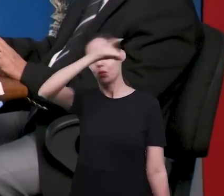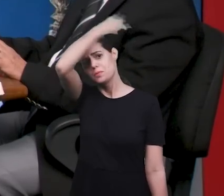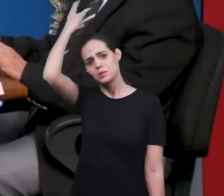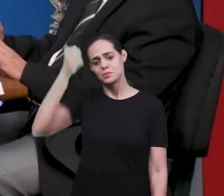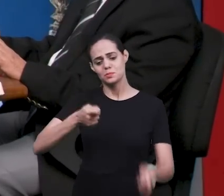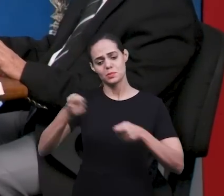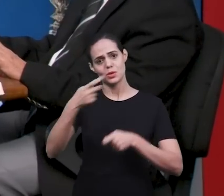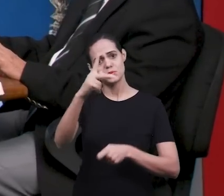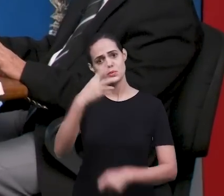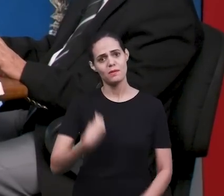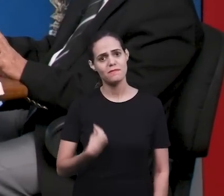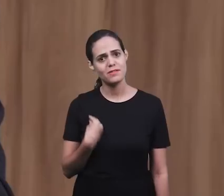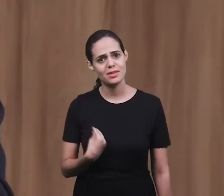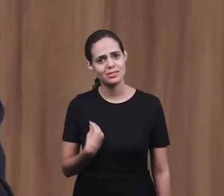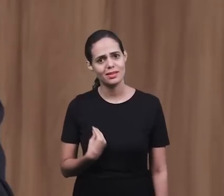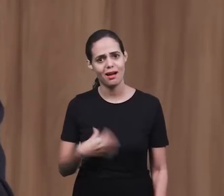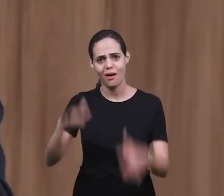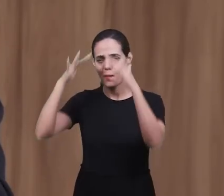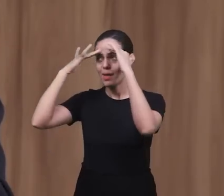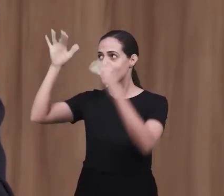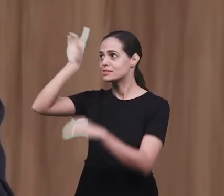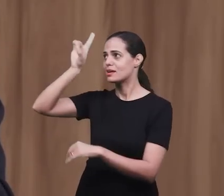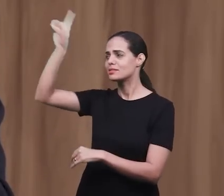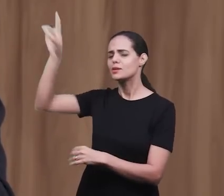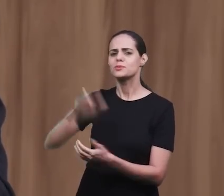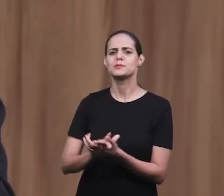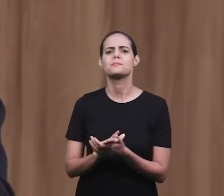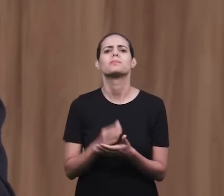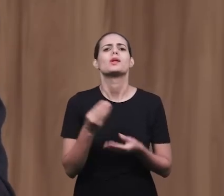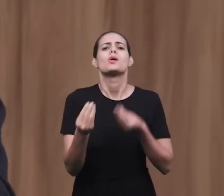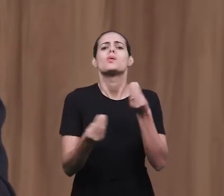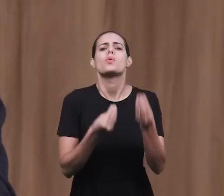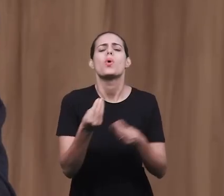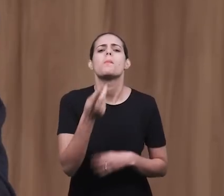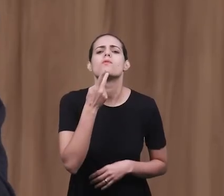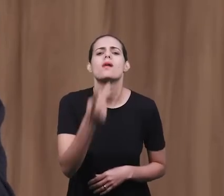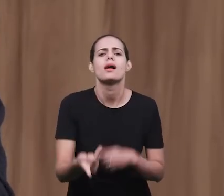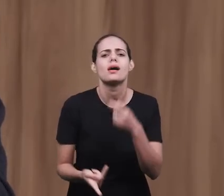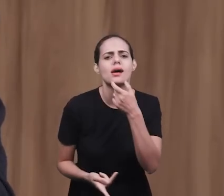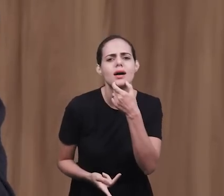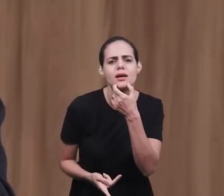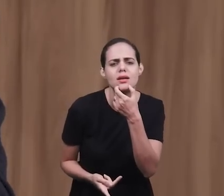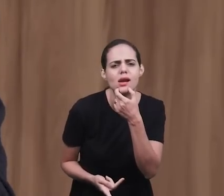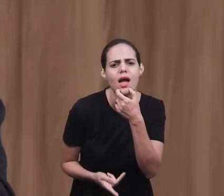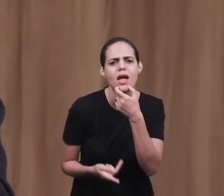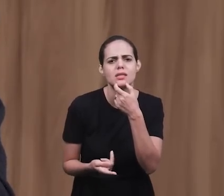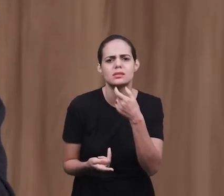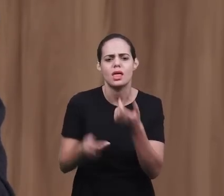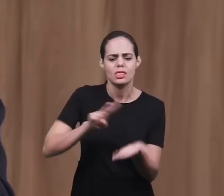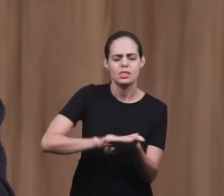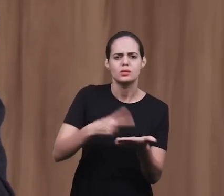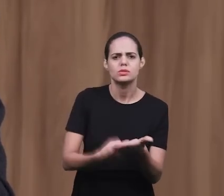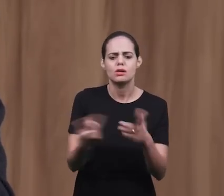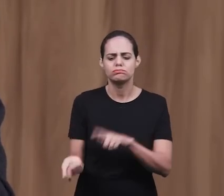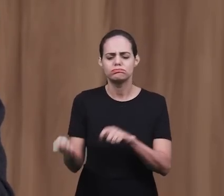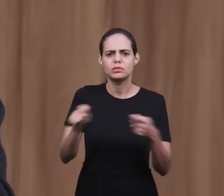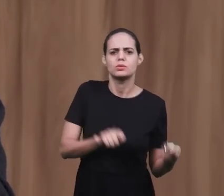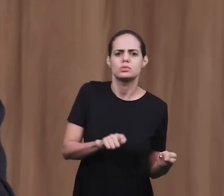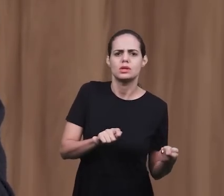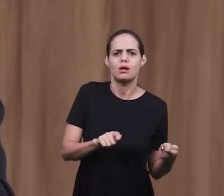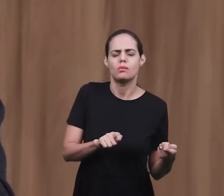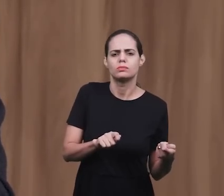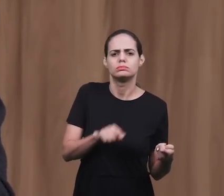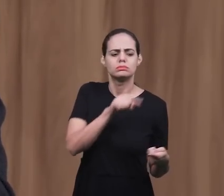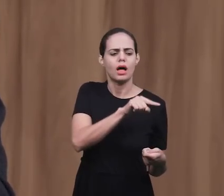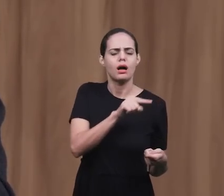da... como dizer isso em inglês, né? Você é mestre nisso. Eu já tive a oportunidade de ver, de passar por essa situação,